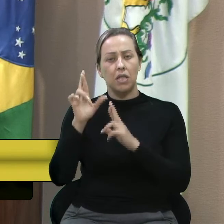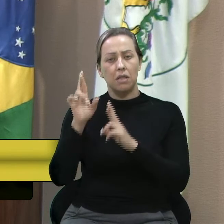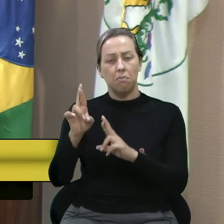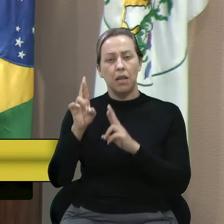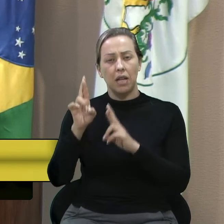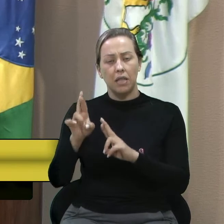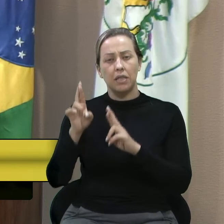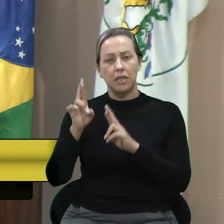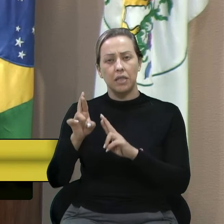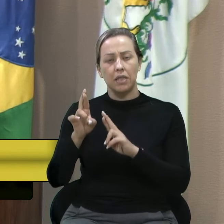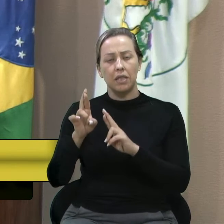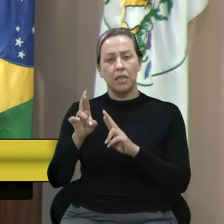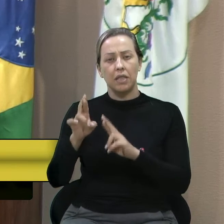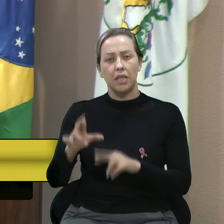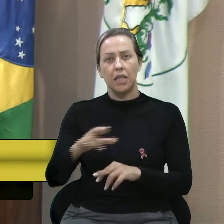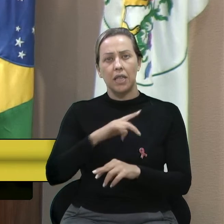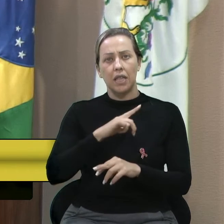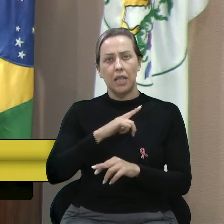esperança